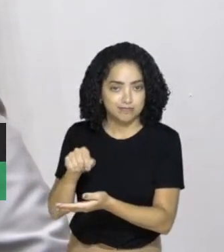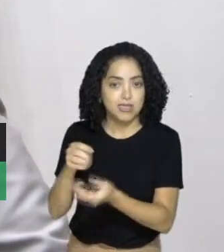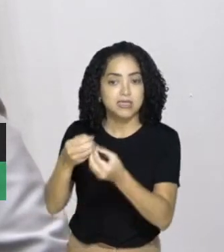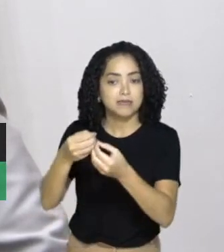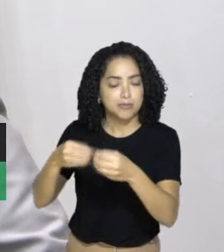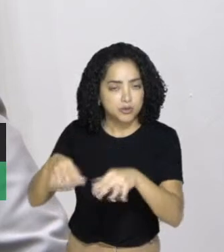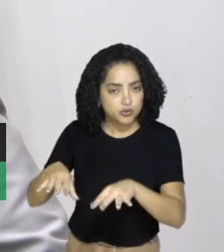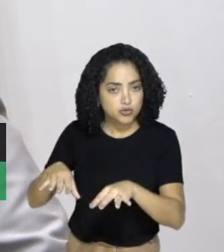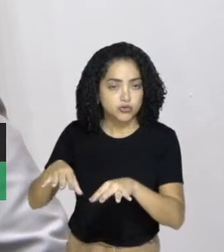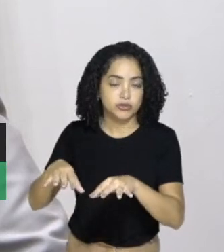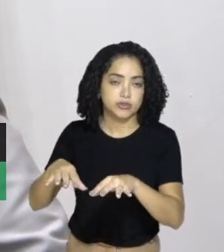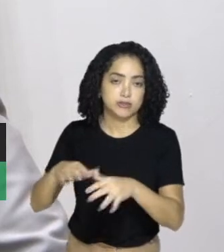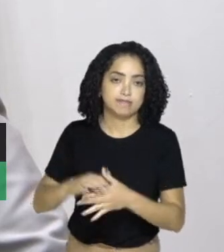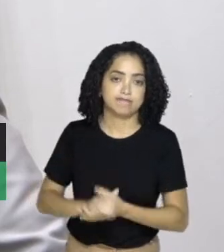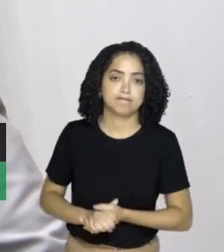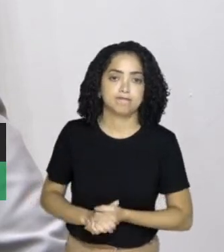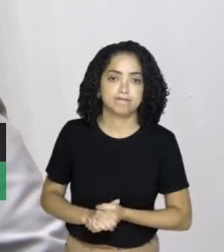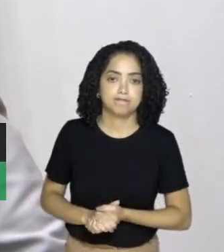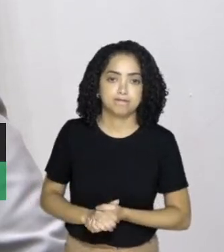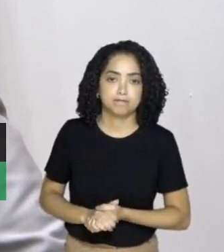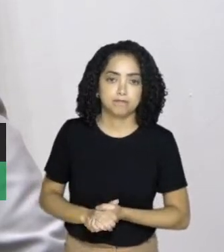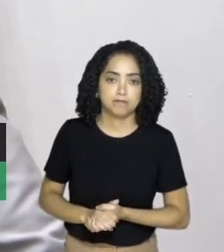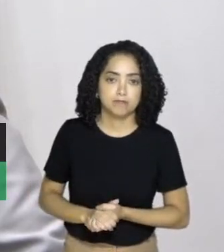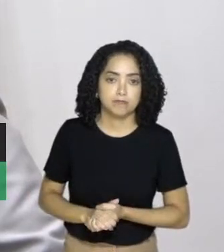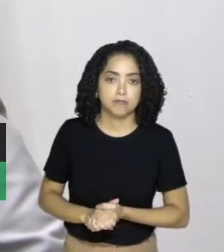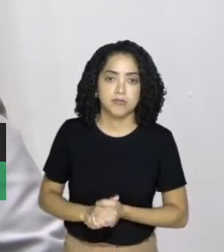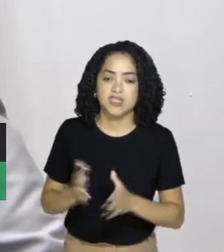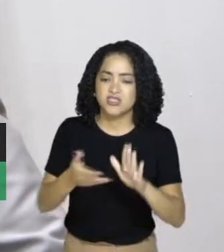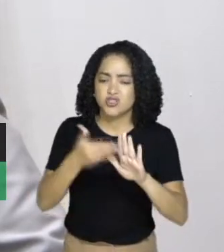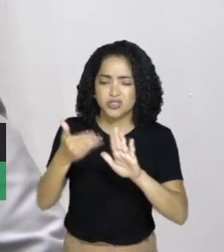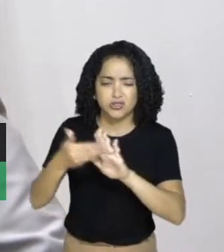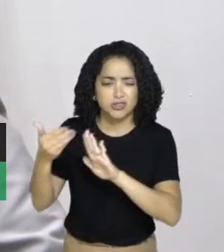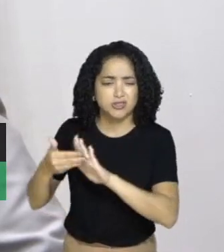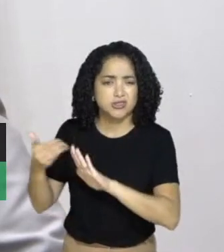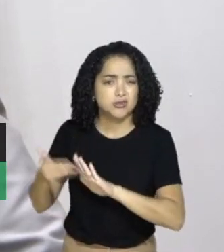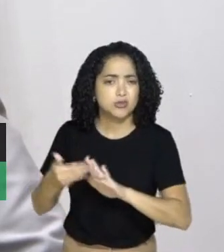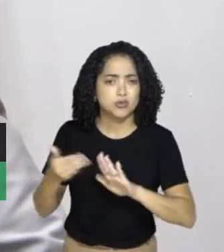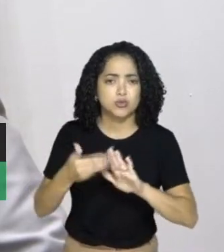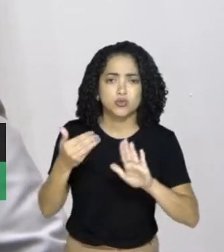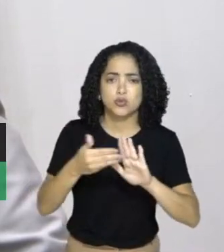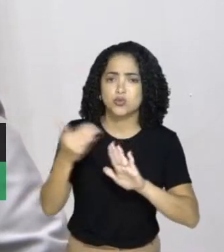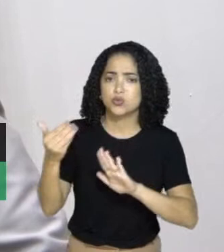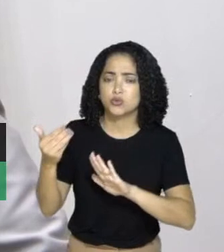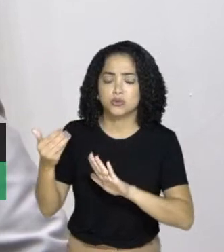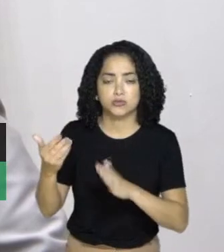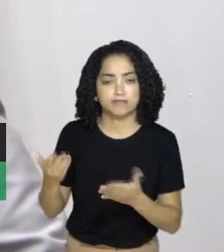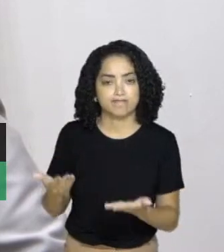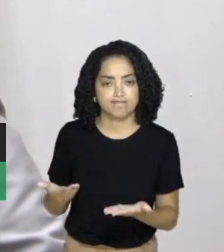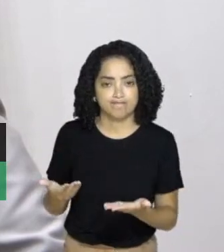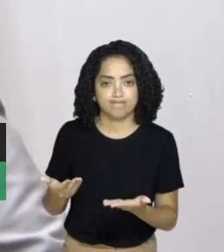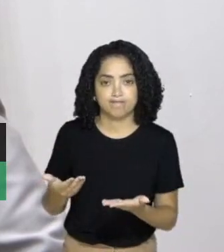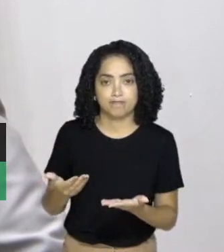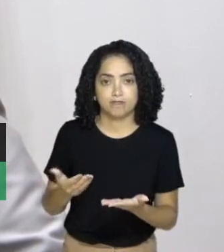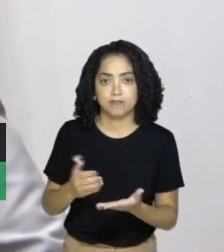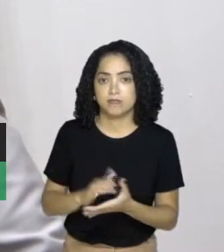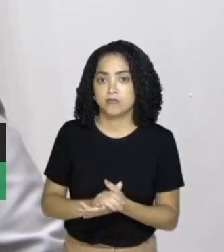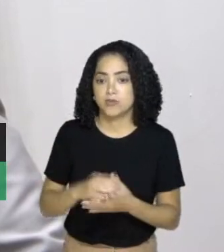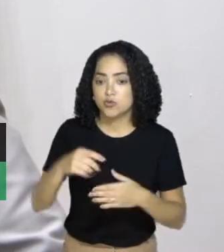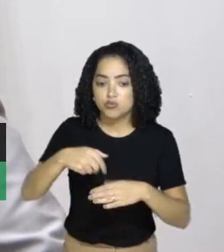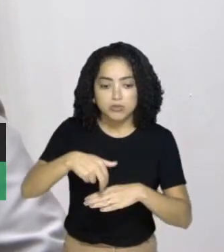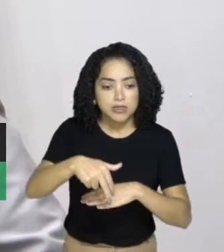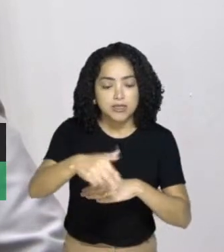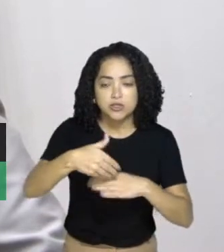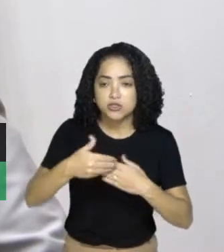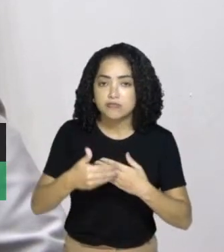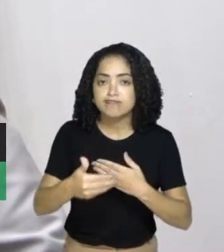a mulher nesse país, tira todas as chances dela, castra ela, não deixa que ela vá para frente na vida.